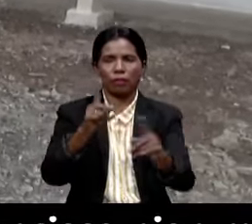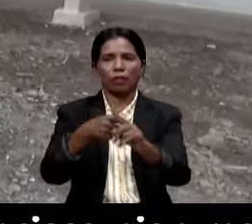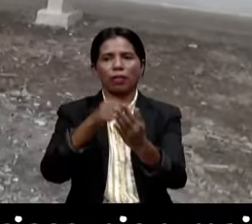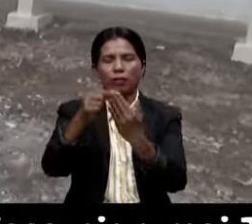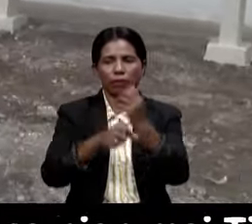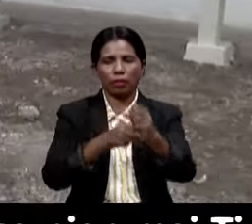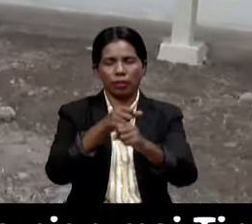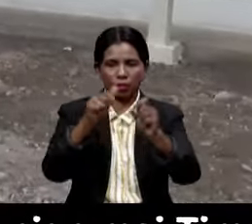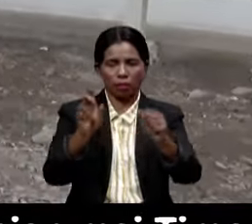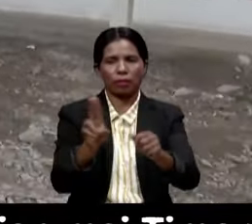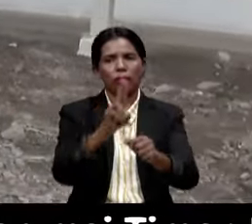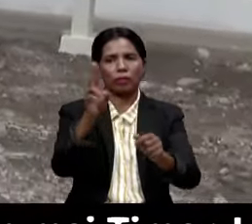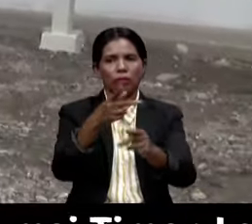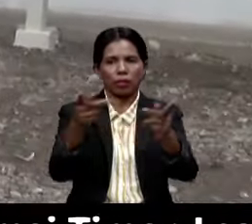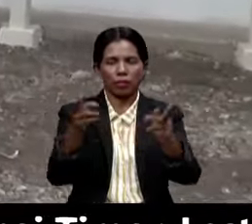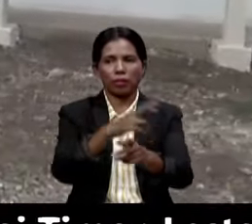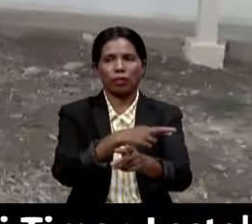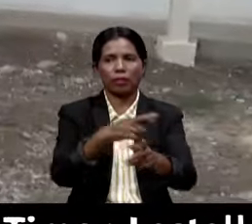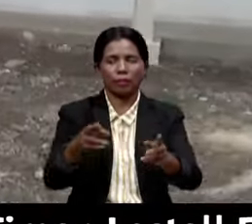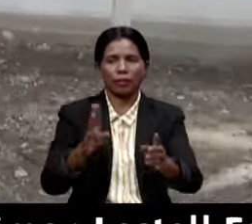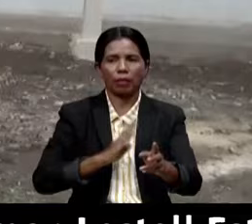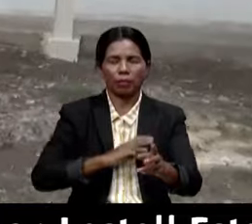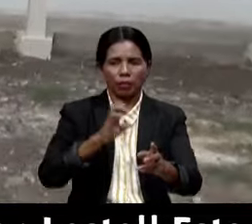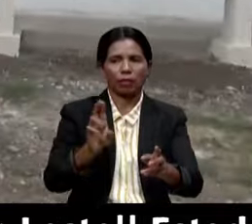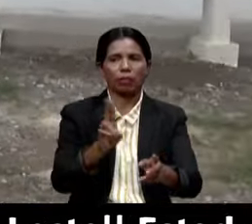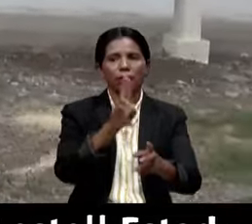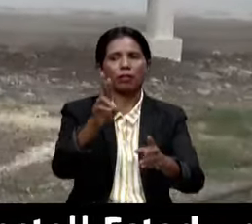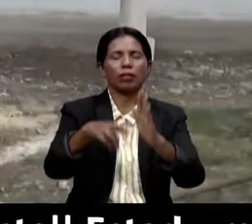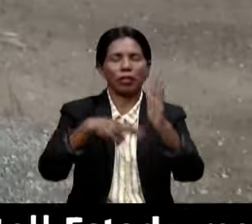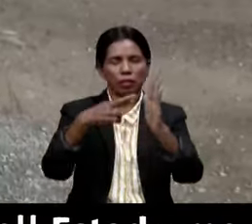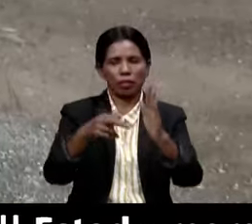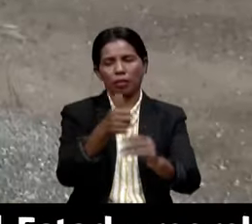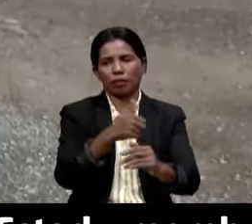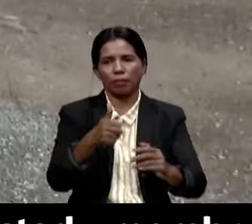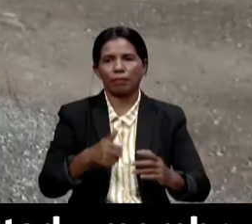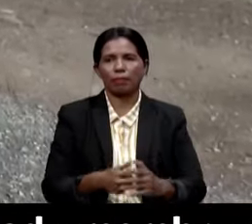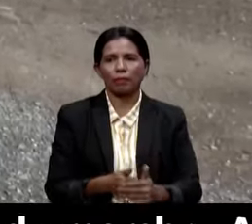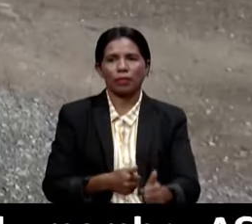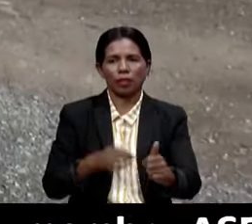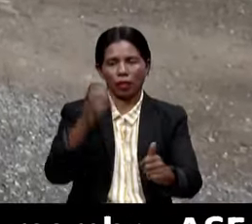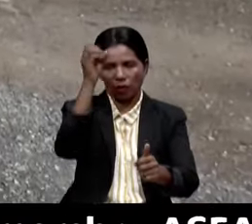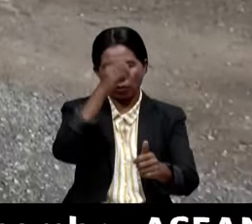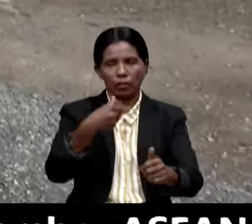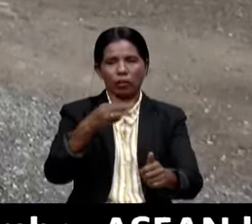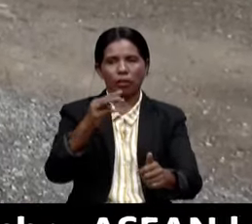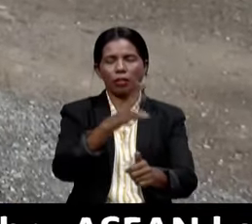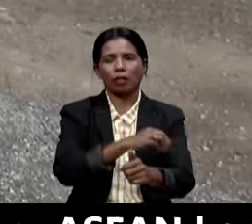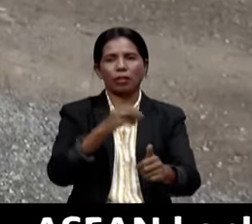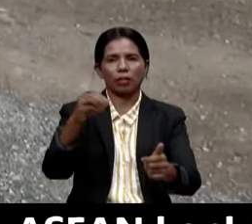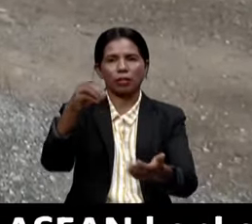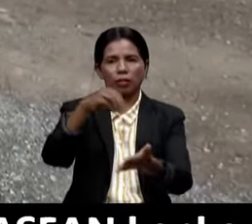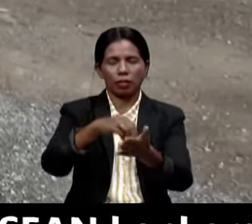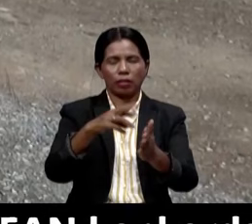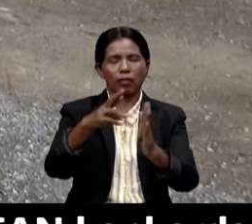ne bele usa ona cemitério público fom bekusi no se aplica mos regulamento balun. Tuir observação GMN alargamento